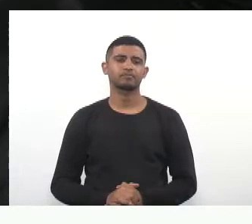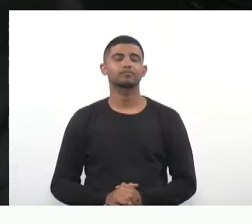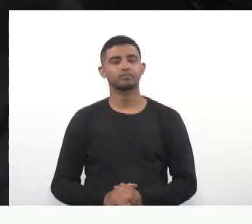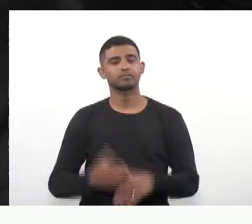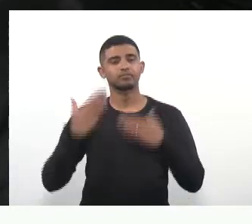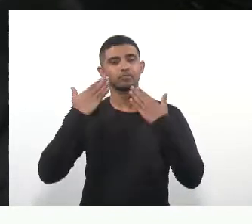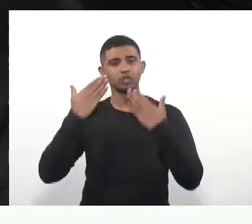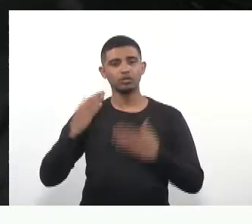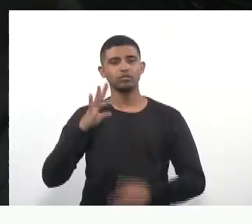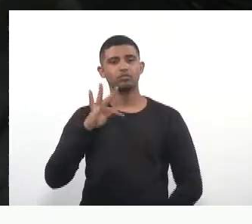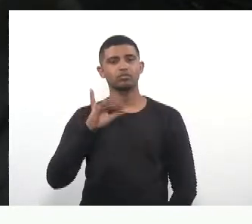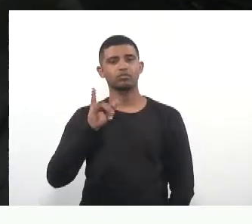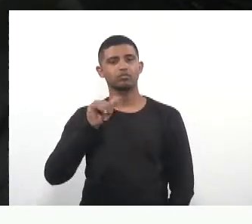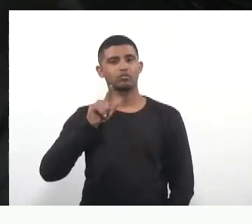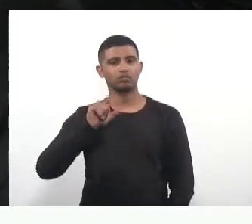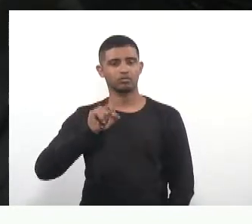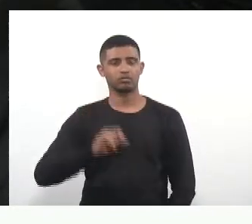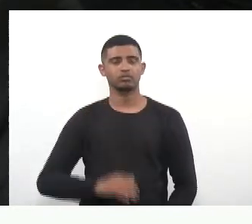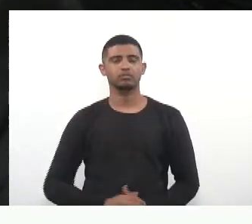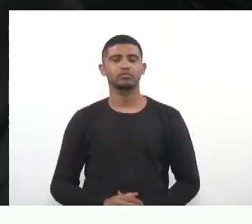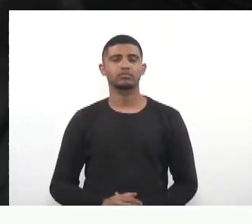Obrigado, doutor Tiago.